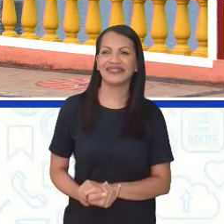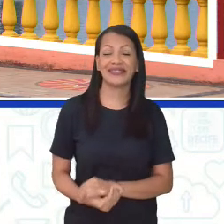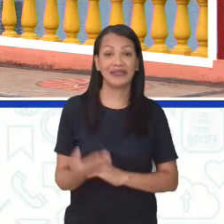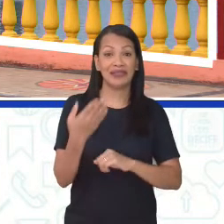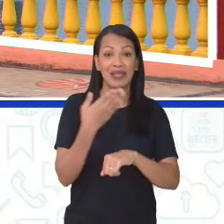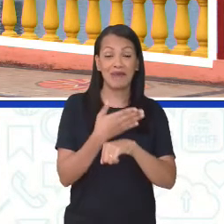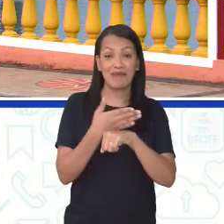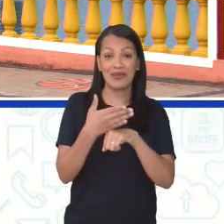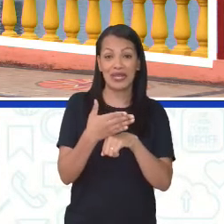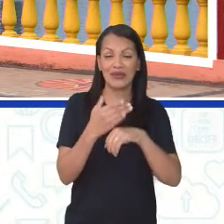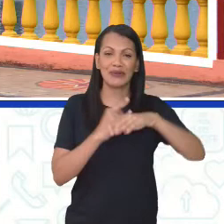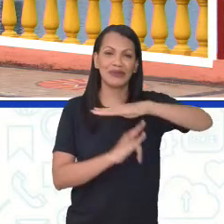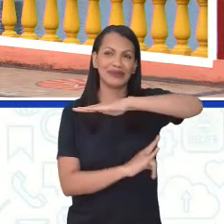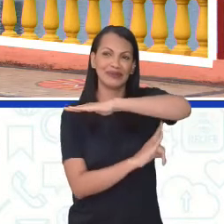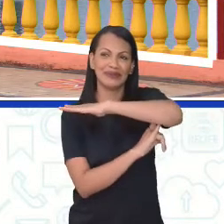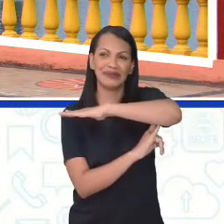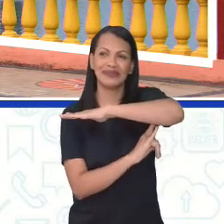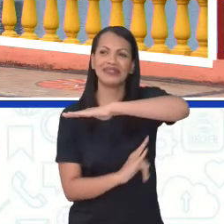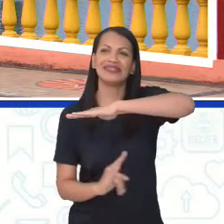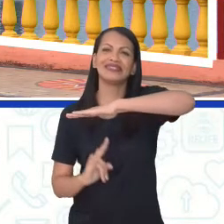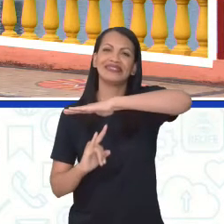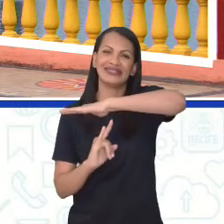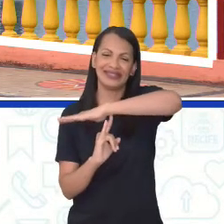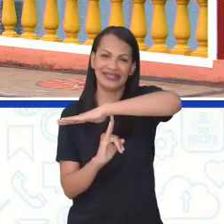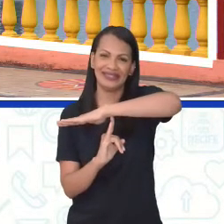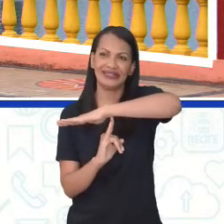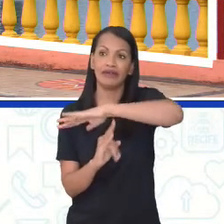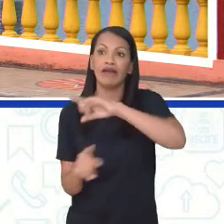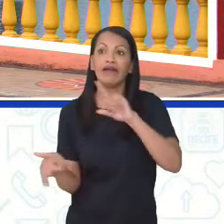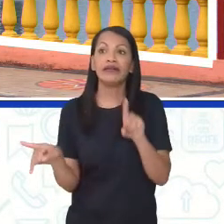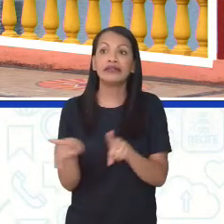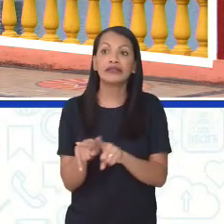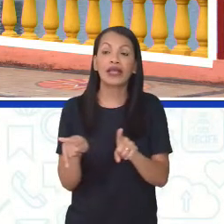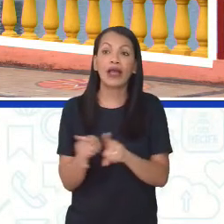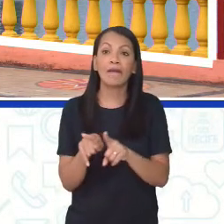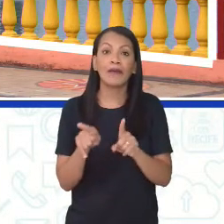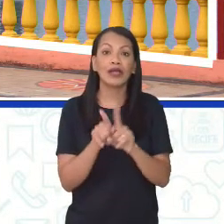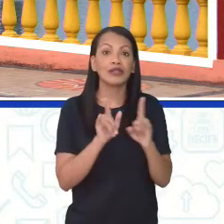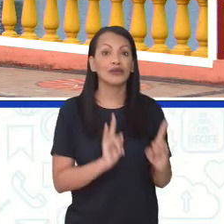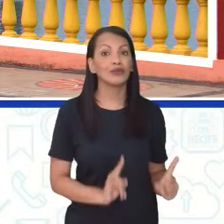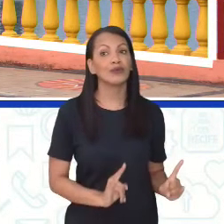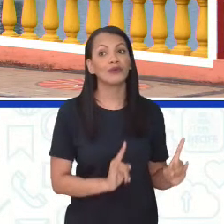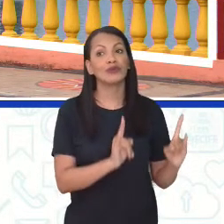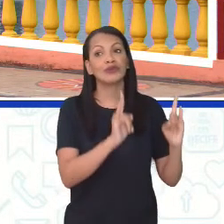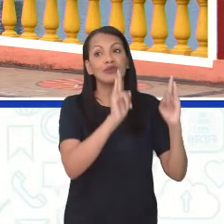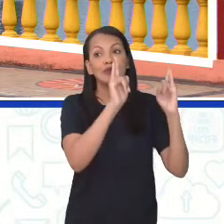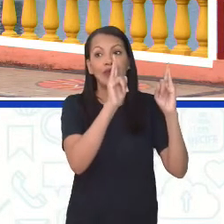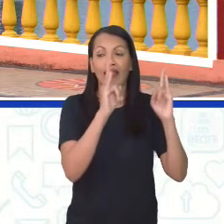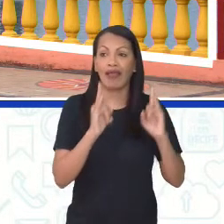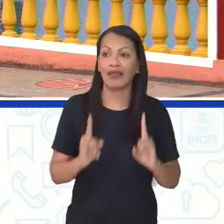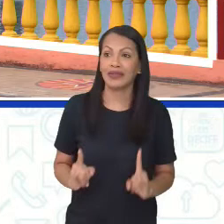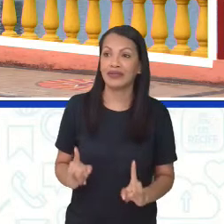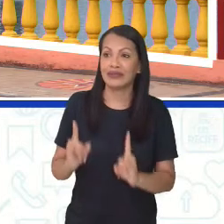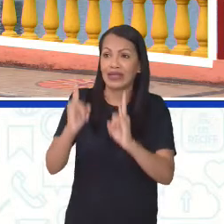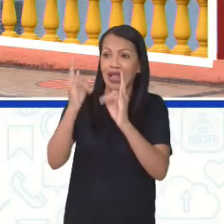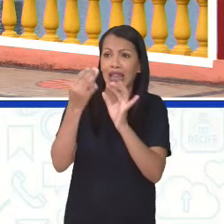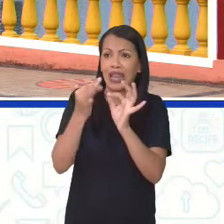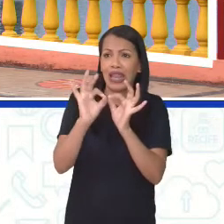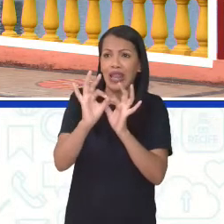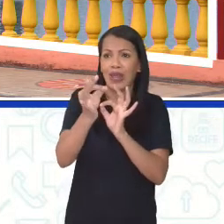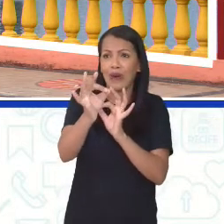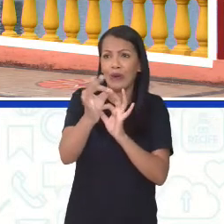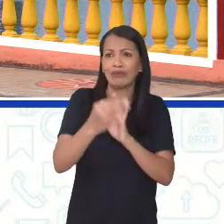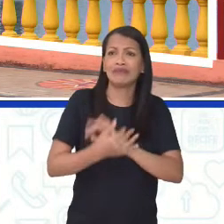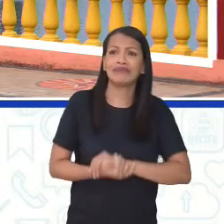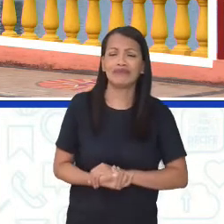na ponte e 2 retângulos nos prédios ao longe, né? Essa